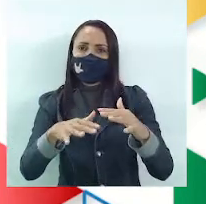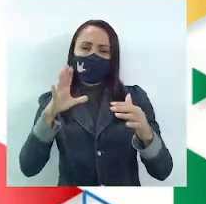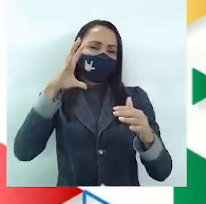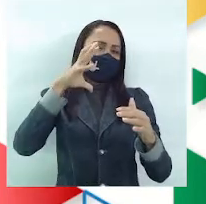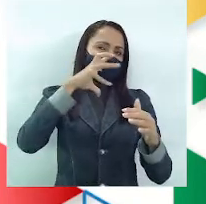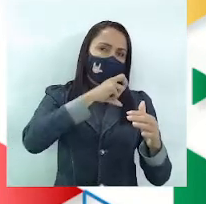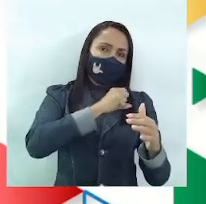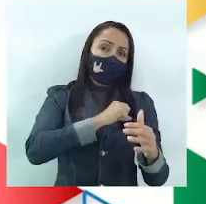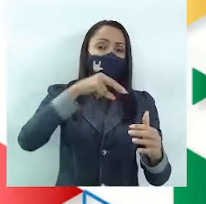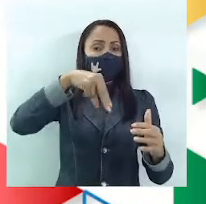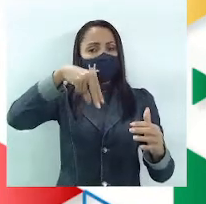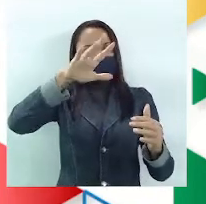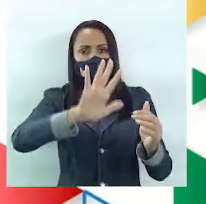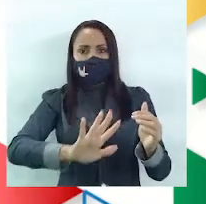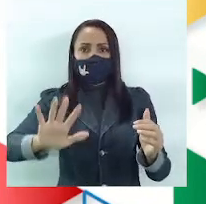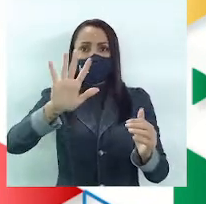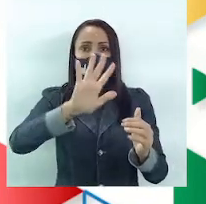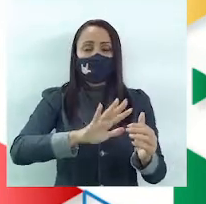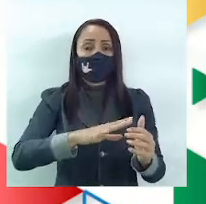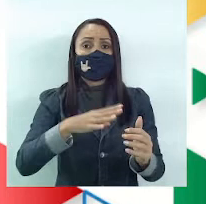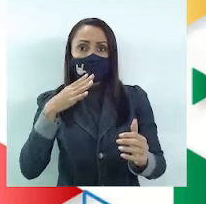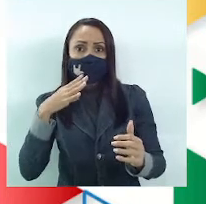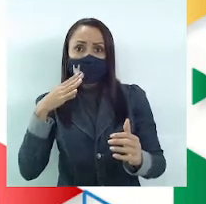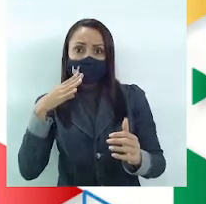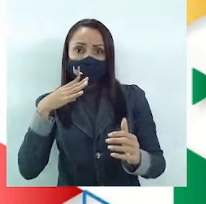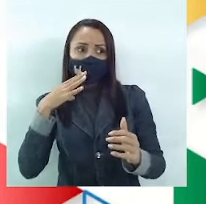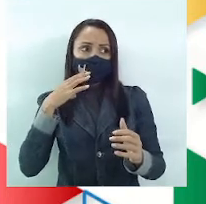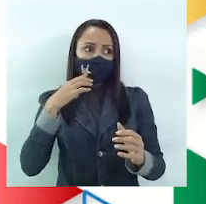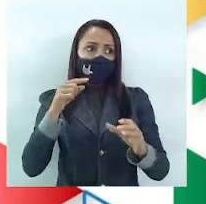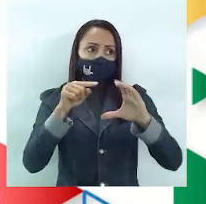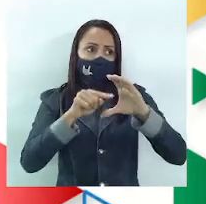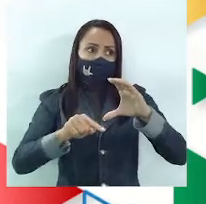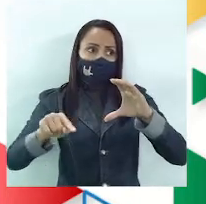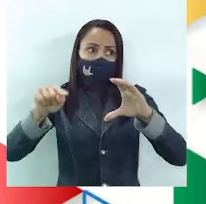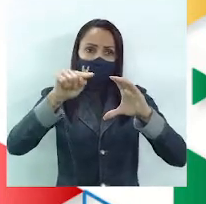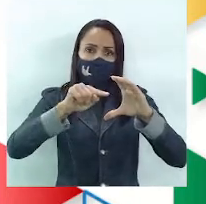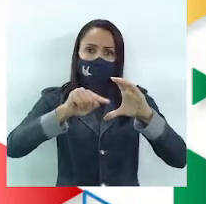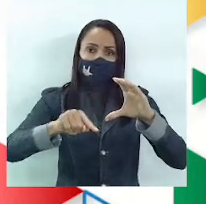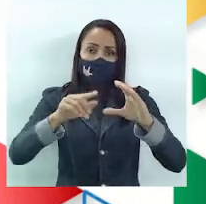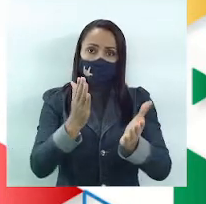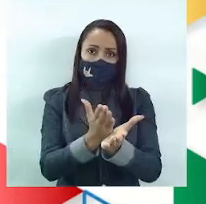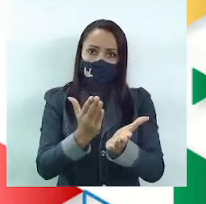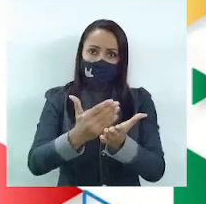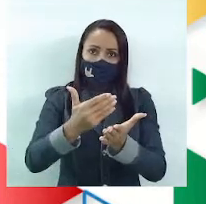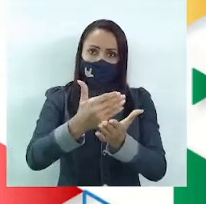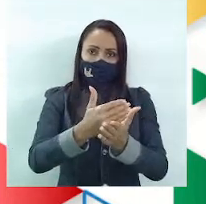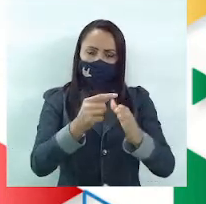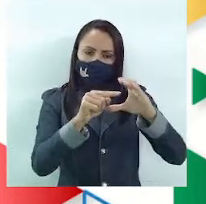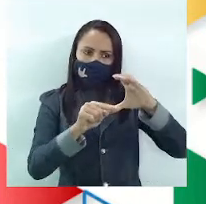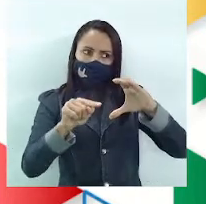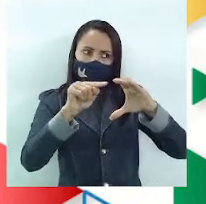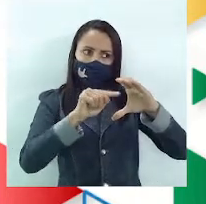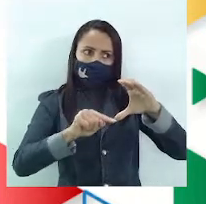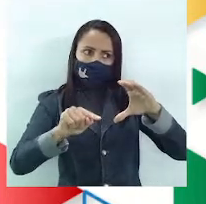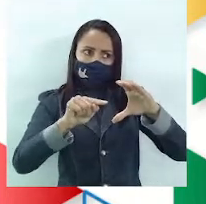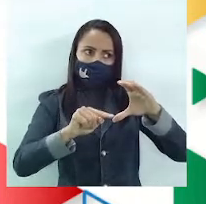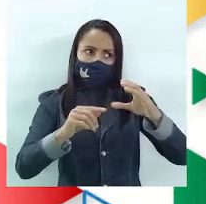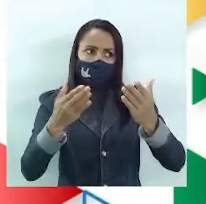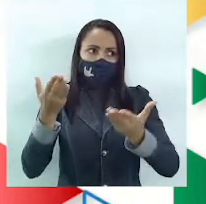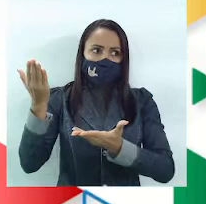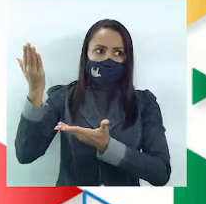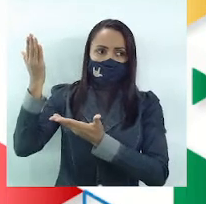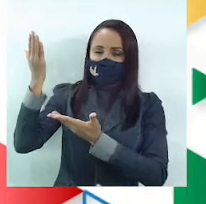Então do Nordeste, quem não conhece o bolo de rolo pernambucano, né? O bolo Souza Leão, que é uma delícia, e o doce de jaca. É lembrar que